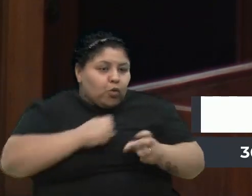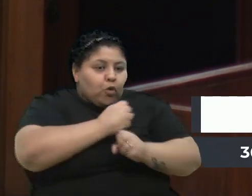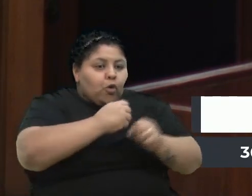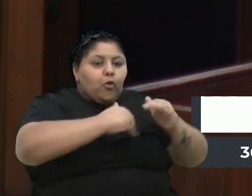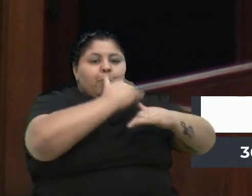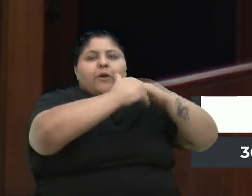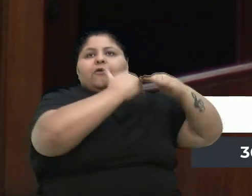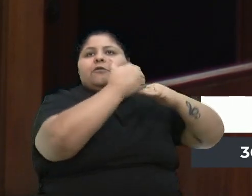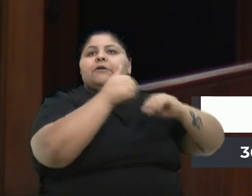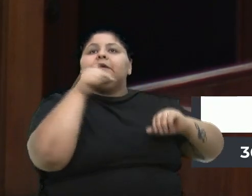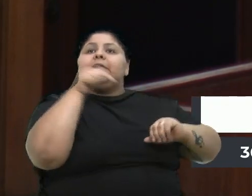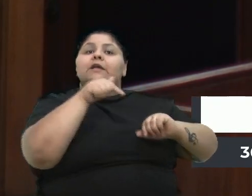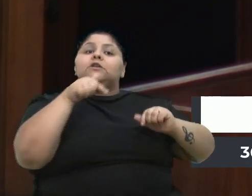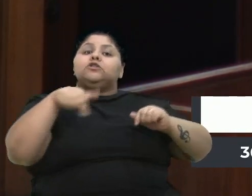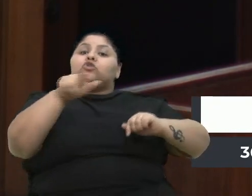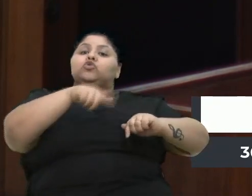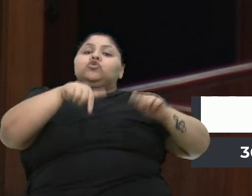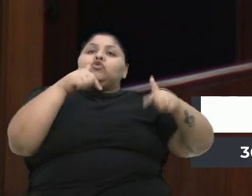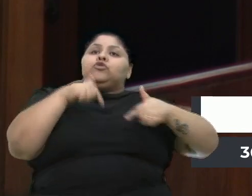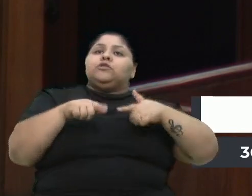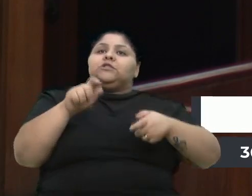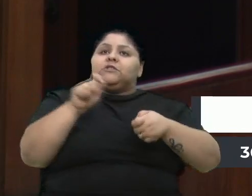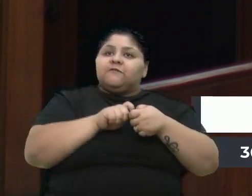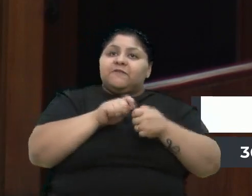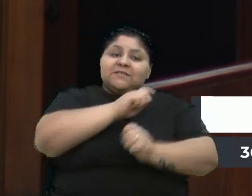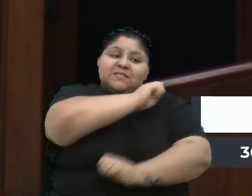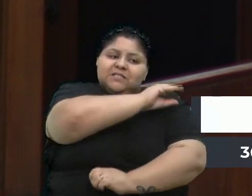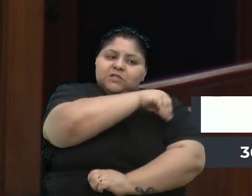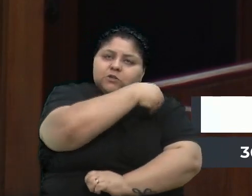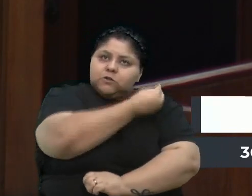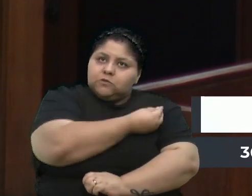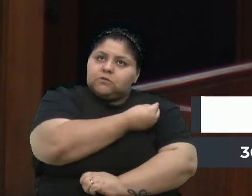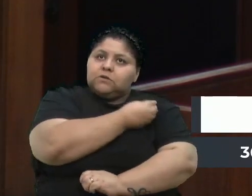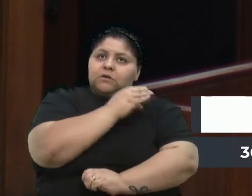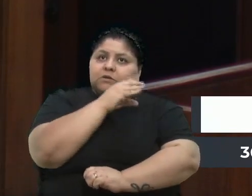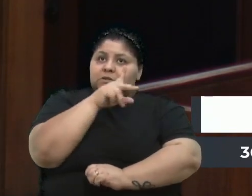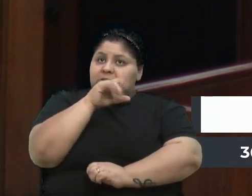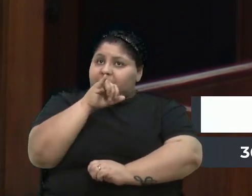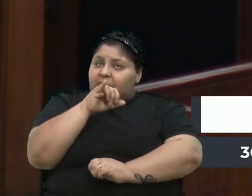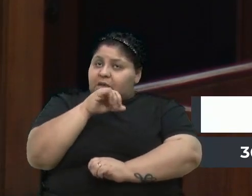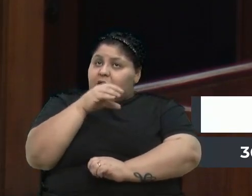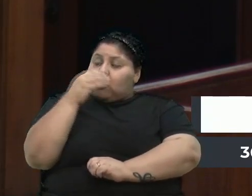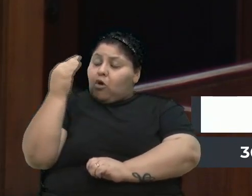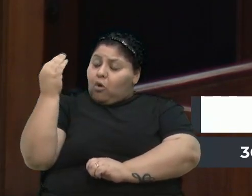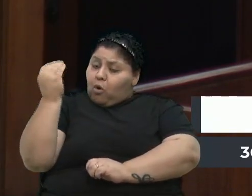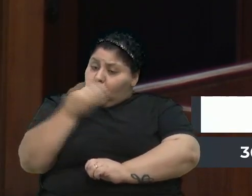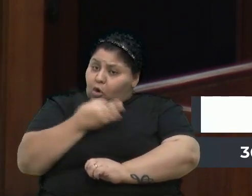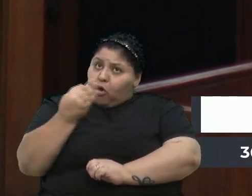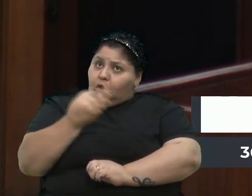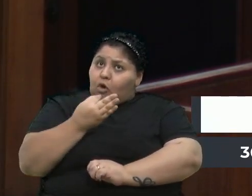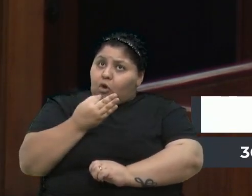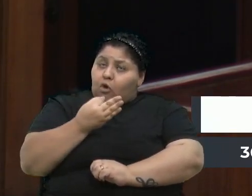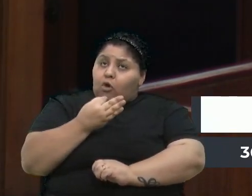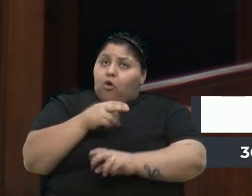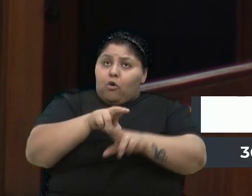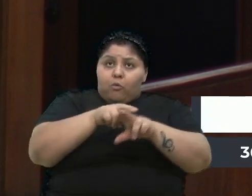essa é a nossa função, é fazer a devida fiscalização, e a CPI tem sido para isso. Por essa razão, estou protocolando